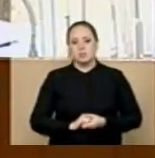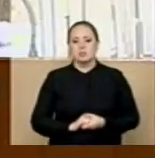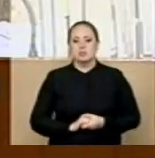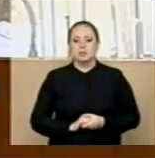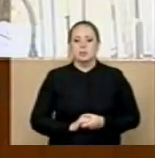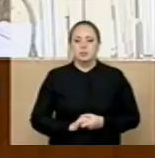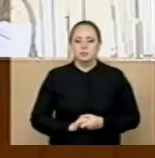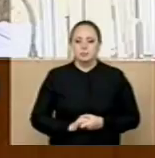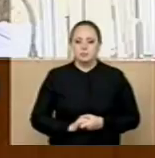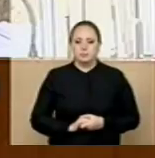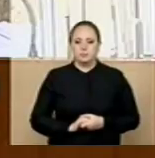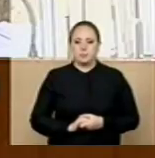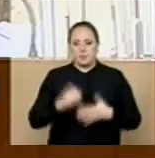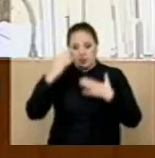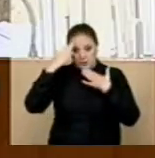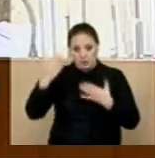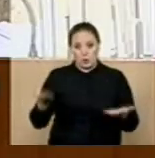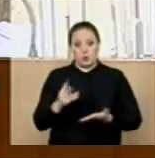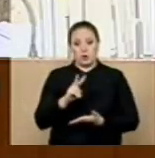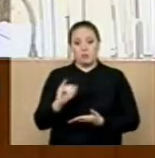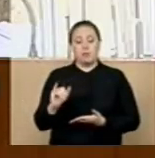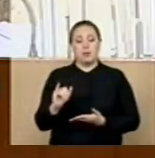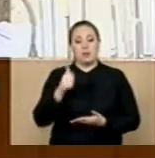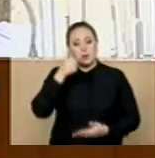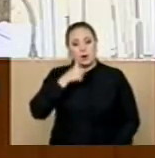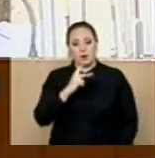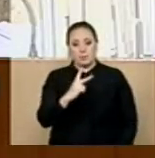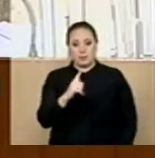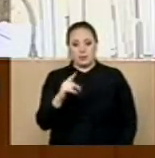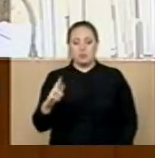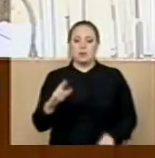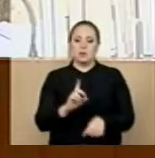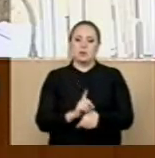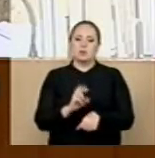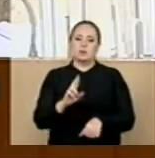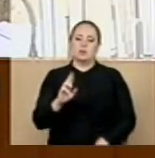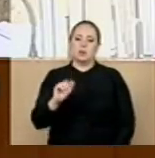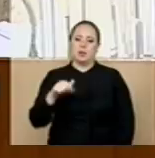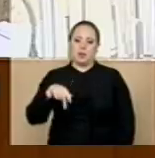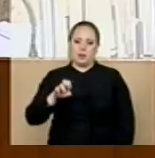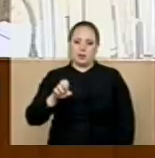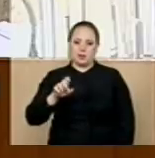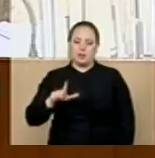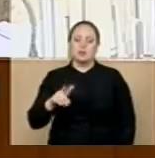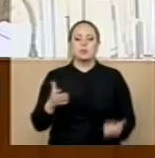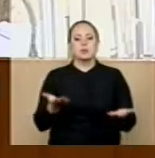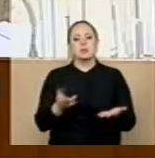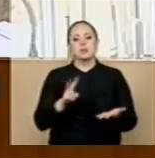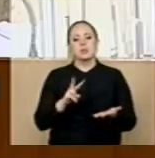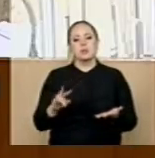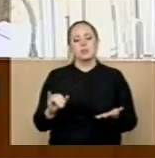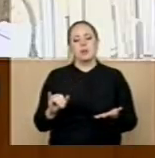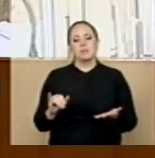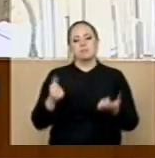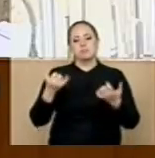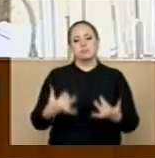Excelência. Com a palavra, a Procuradora-Geral da República, doutora Raquel Dodge, que neste caso fala como amicus